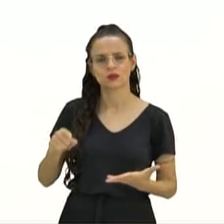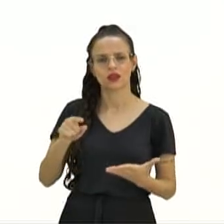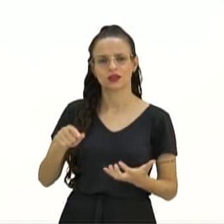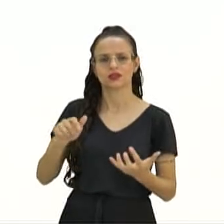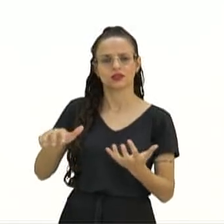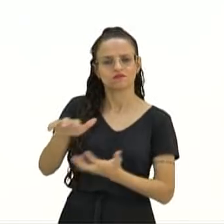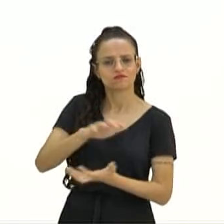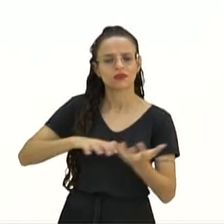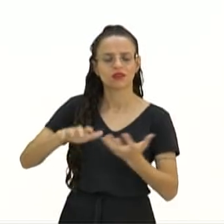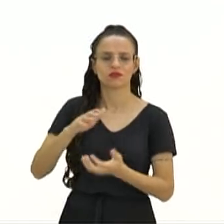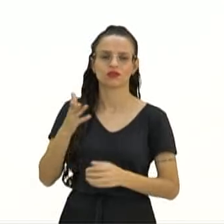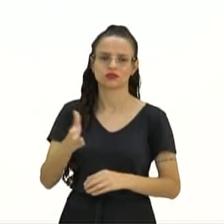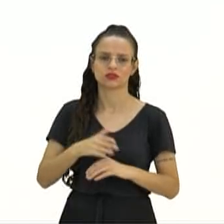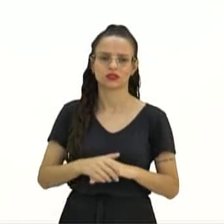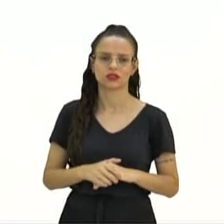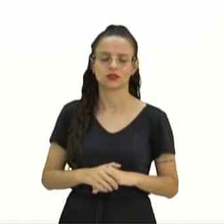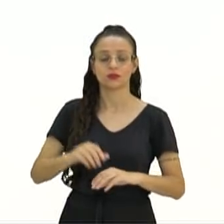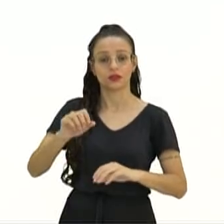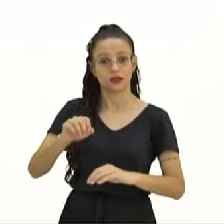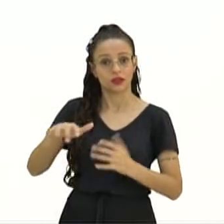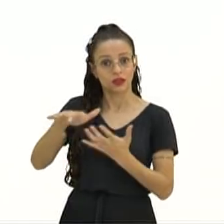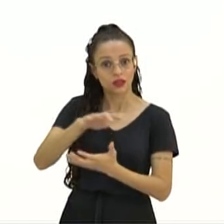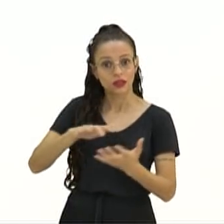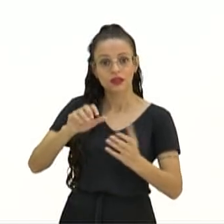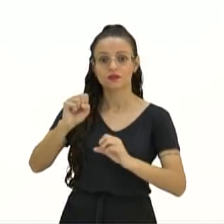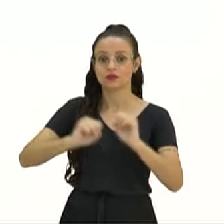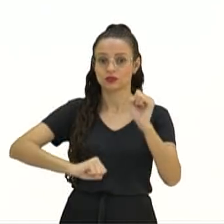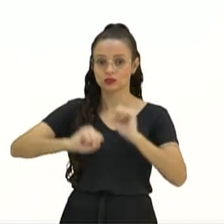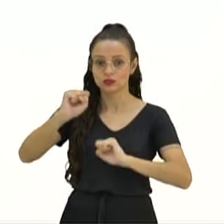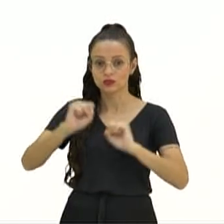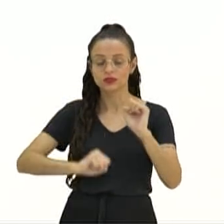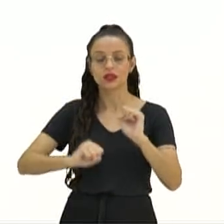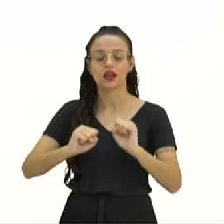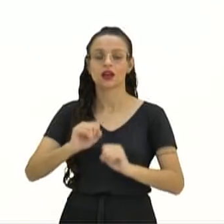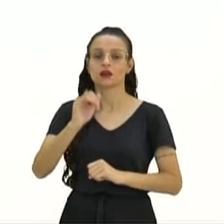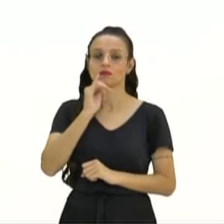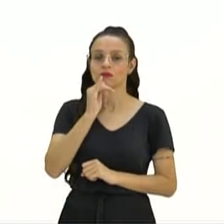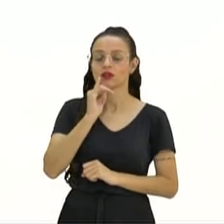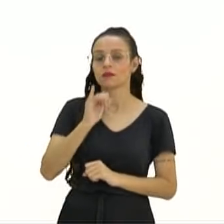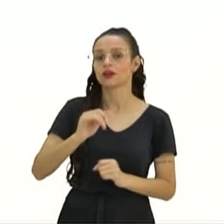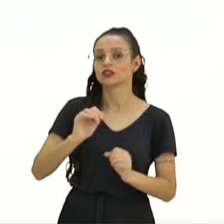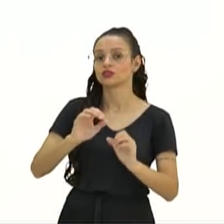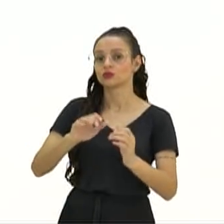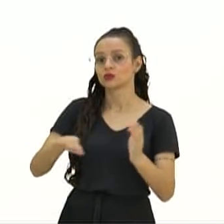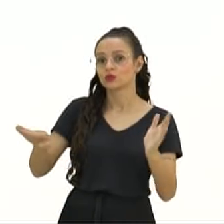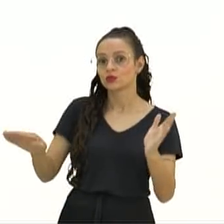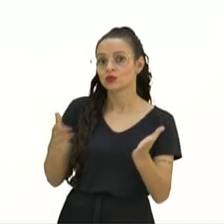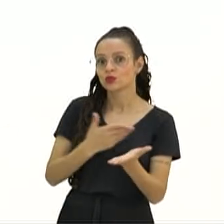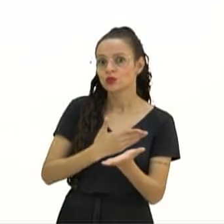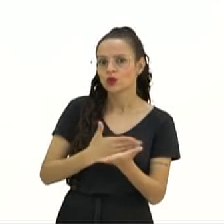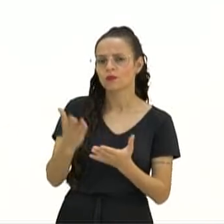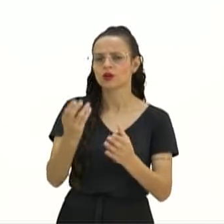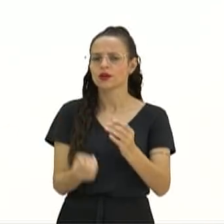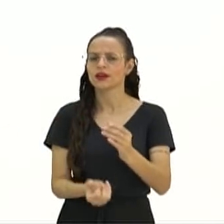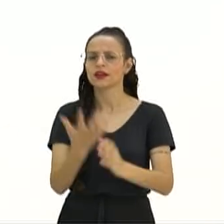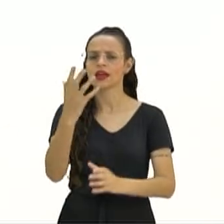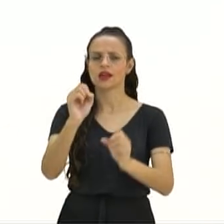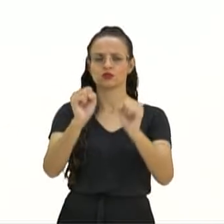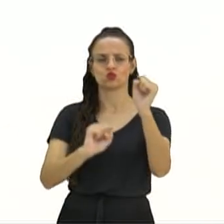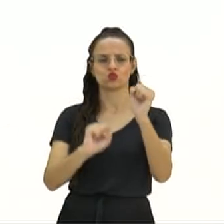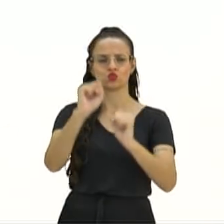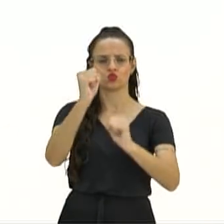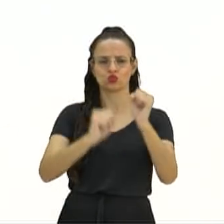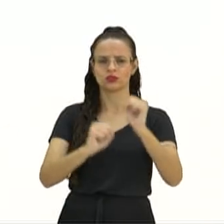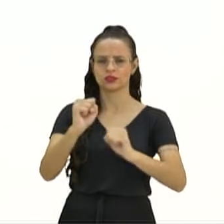revoluções? As revoluções industriais, ou seja, a chegada da indústria, né? nos lugares,